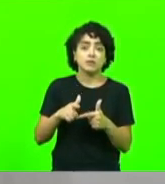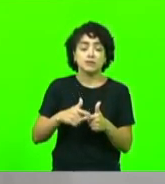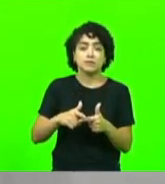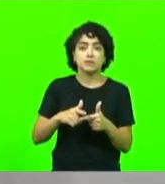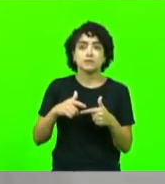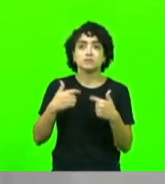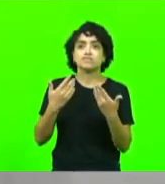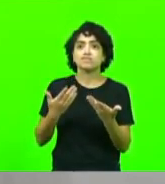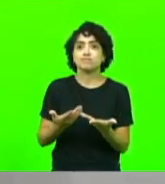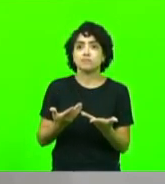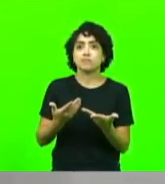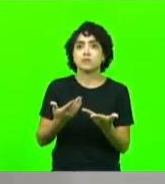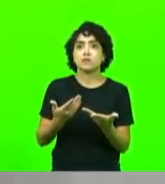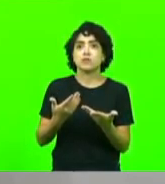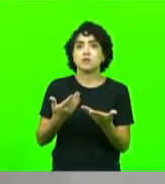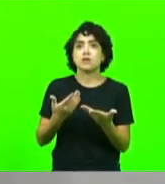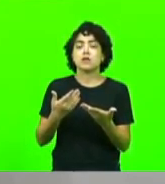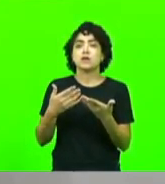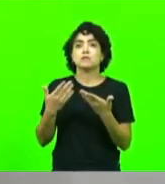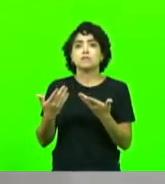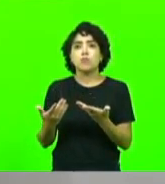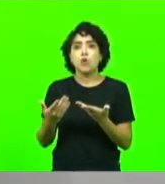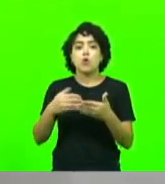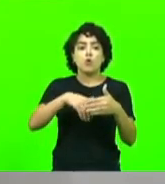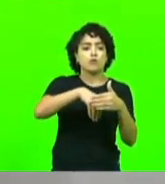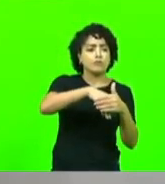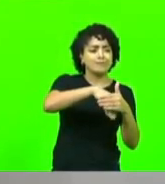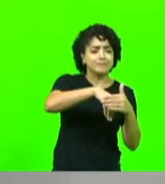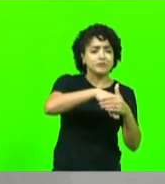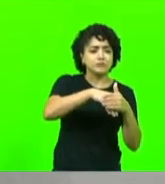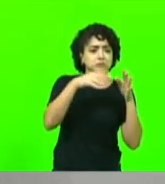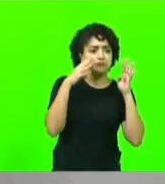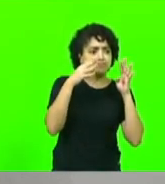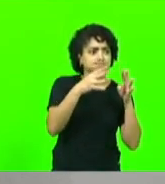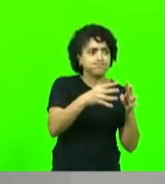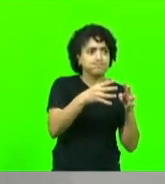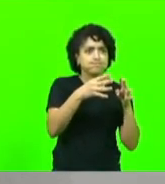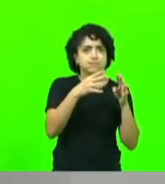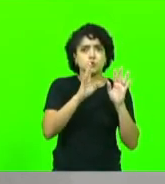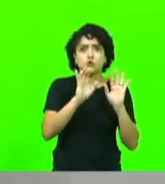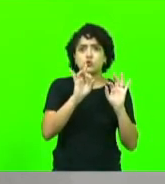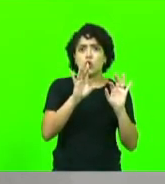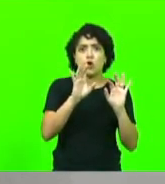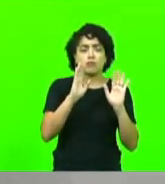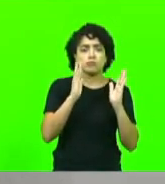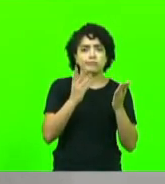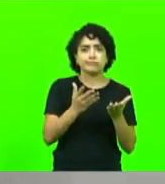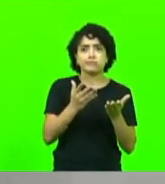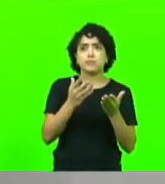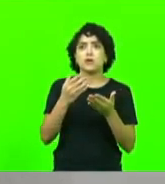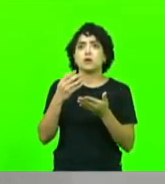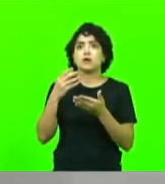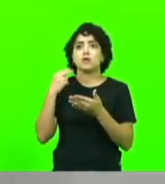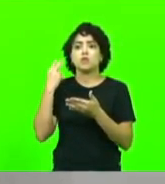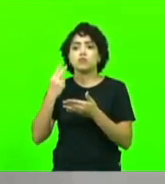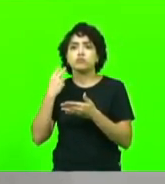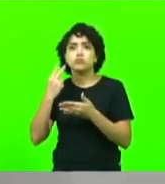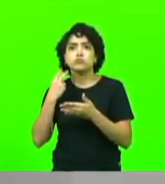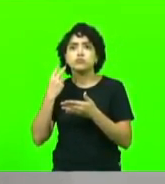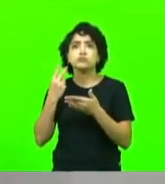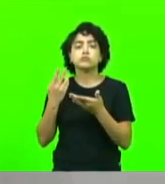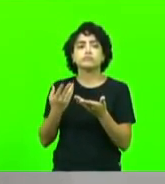Mas existe uma tara, né, com o futebol. Né? Aquele vereador que mora dentro de outros políticos, ele não